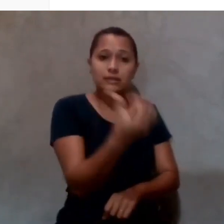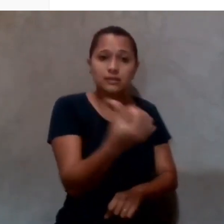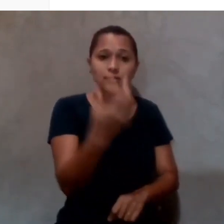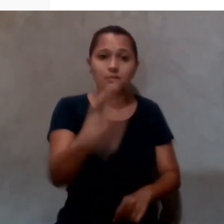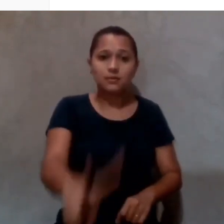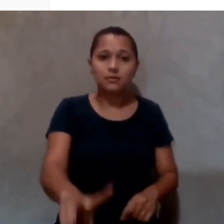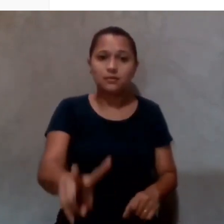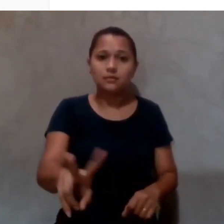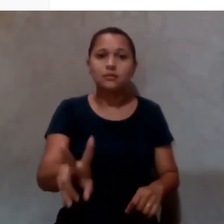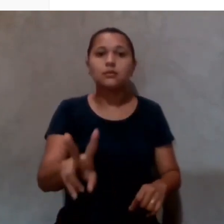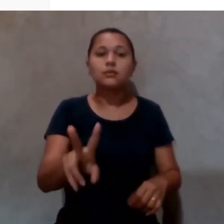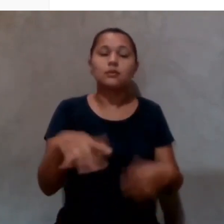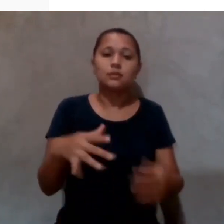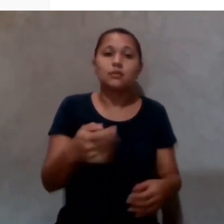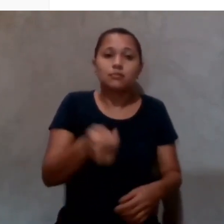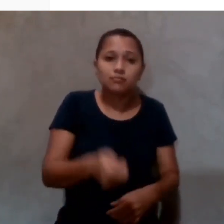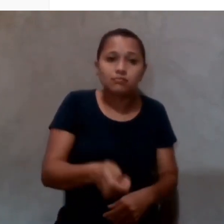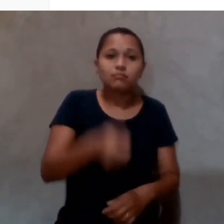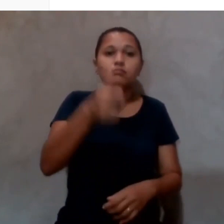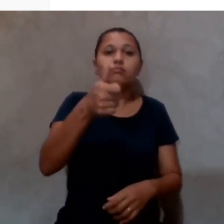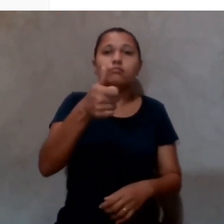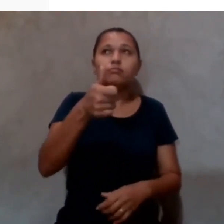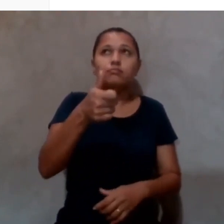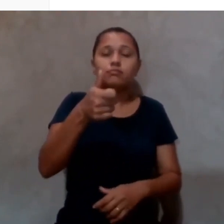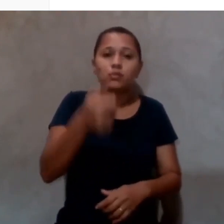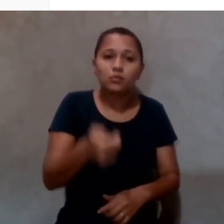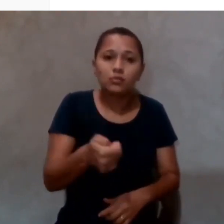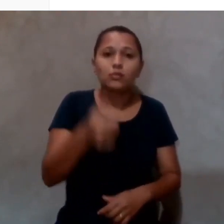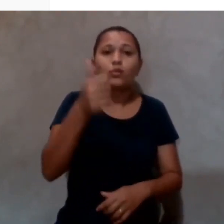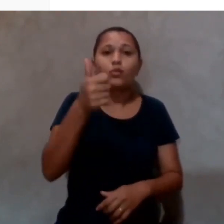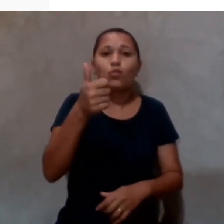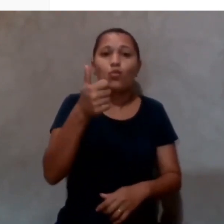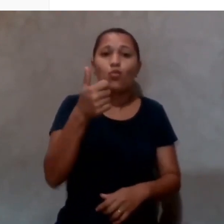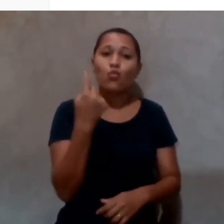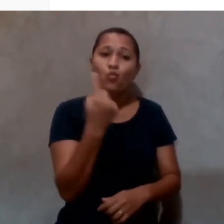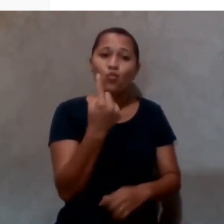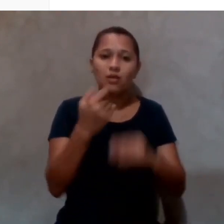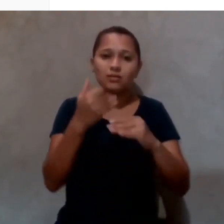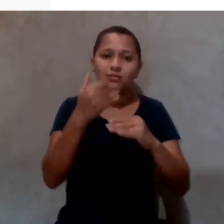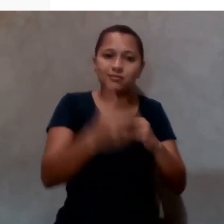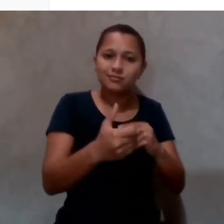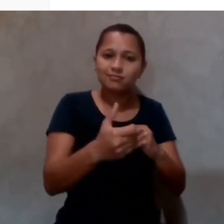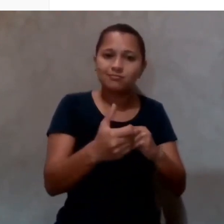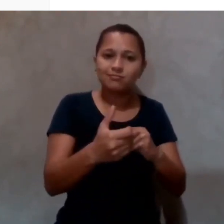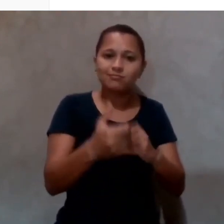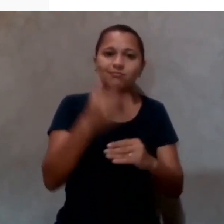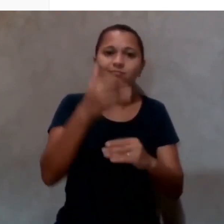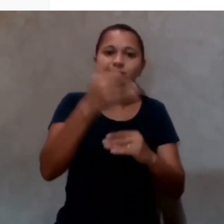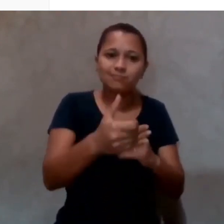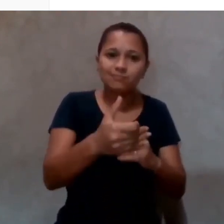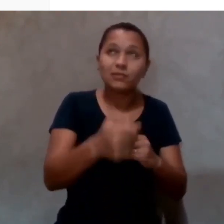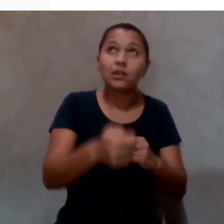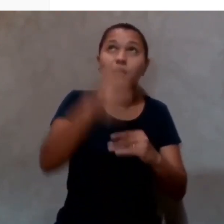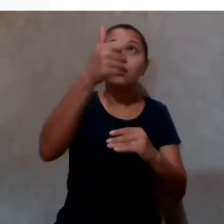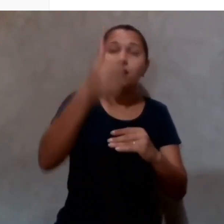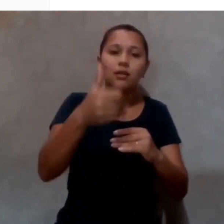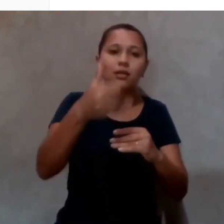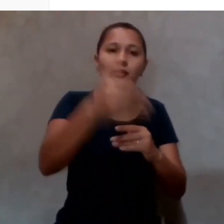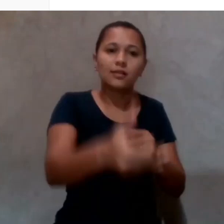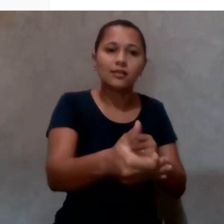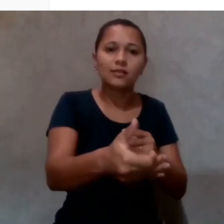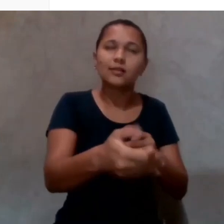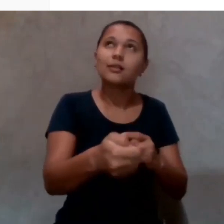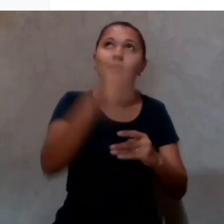certa quantidade de possibilidades, que no caso é 2. Ou vai dar cara ou vai dar coroa em cada lançamento.